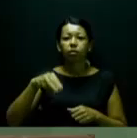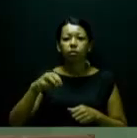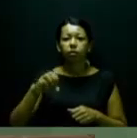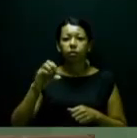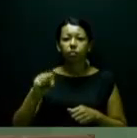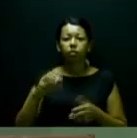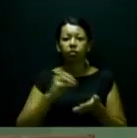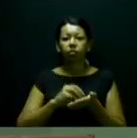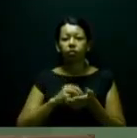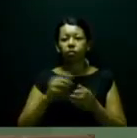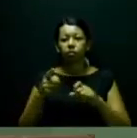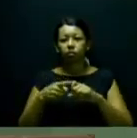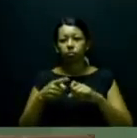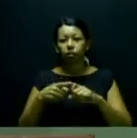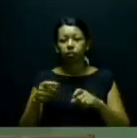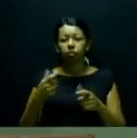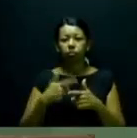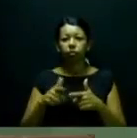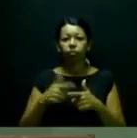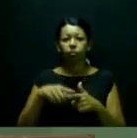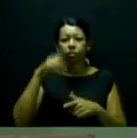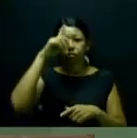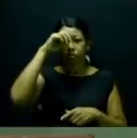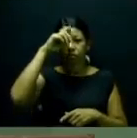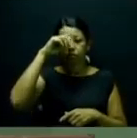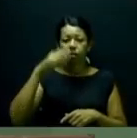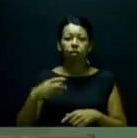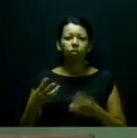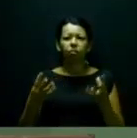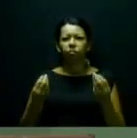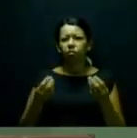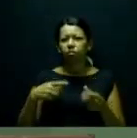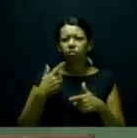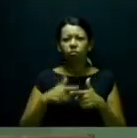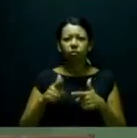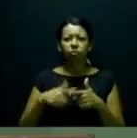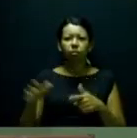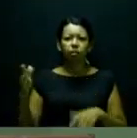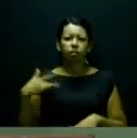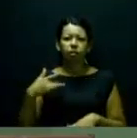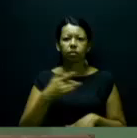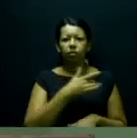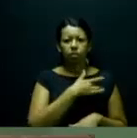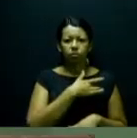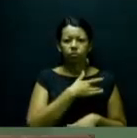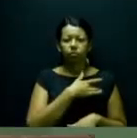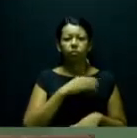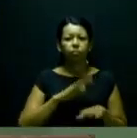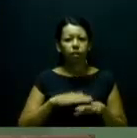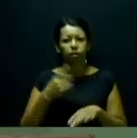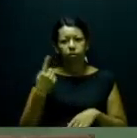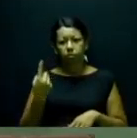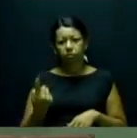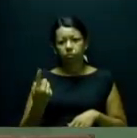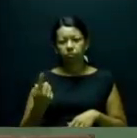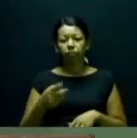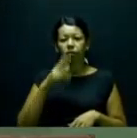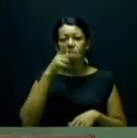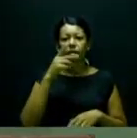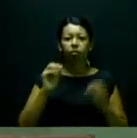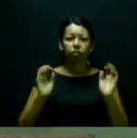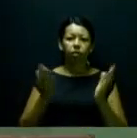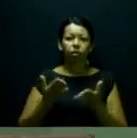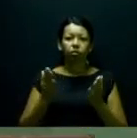médicos, é problema com a policlínica, é problema com o hospital, são diversos problemas na área da saúde, esse é apenas mais um, e aí reforçado